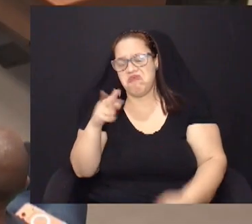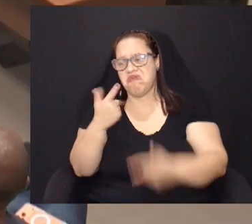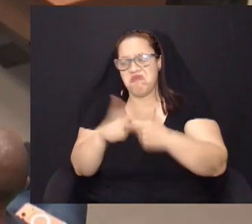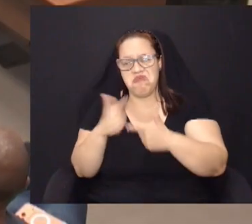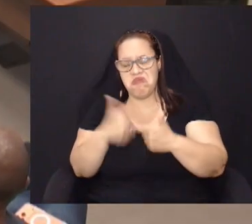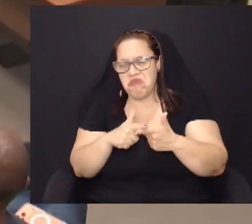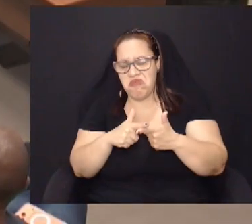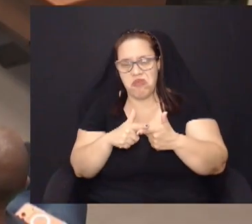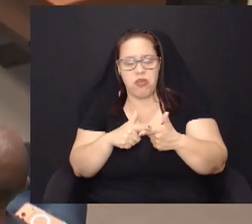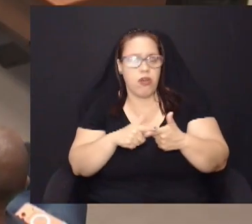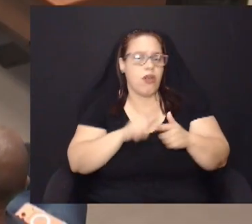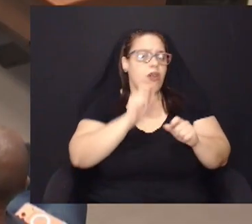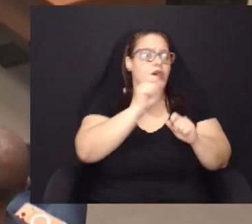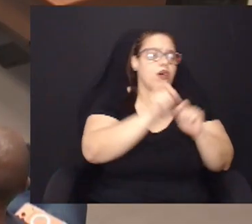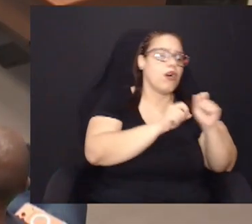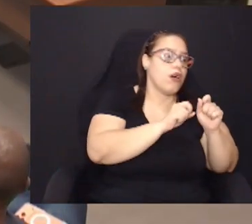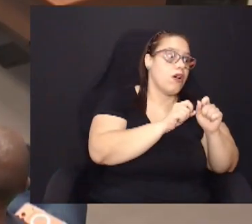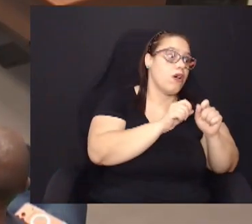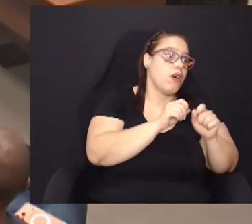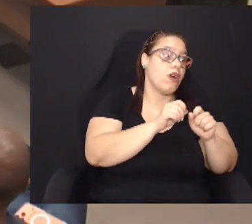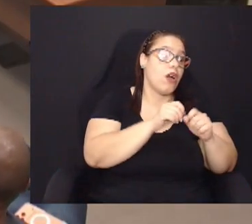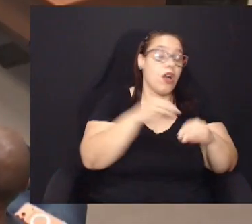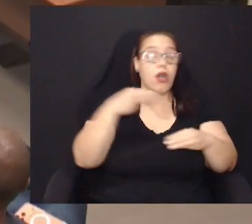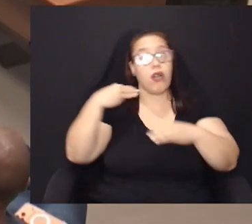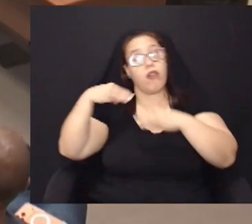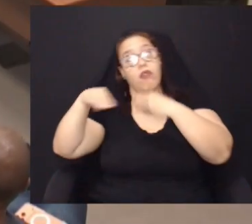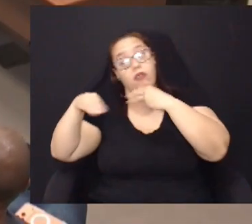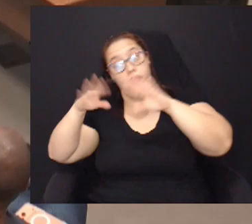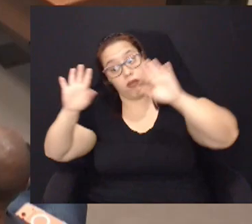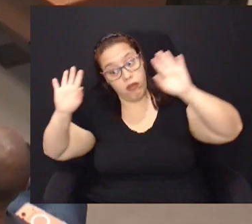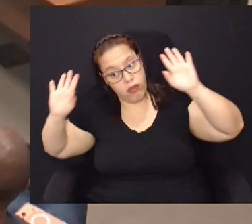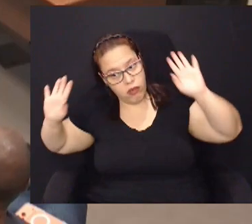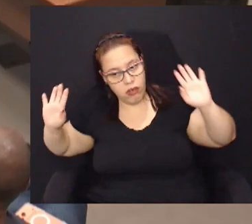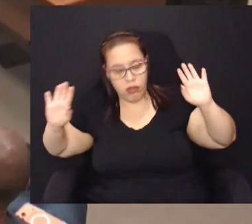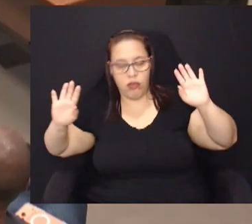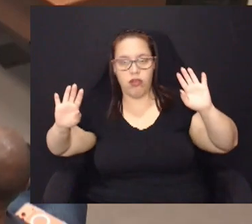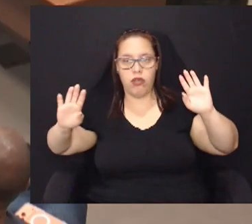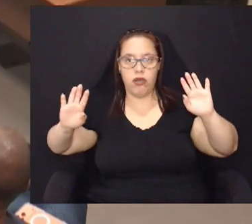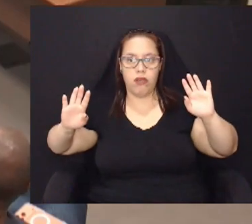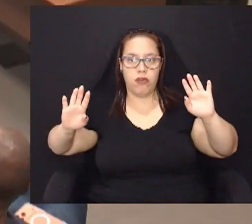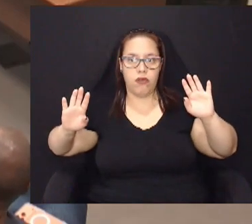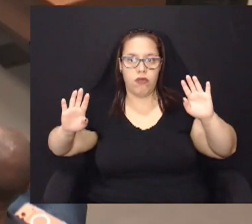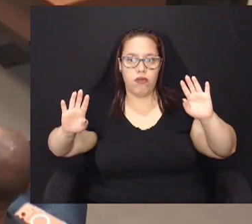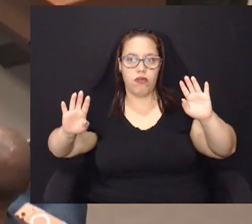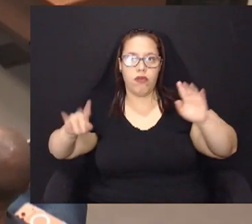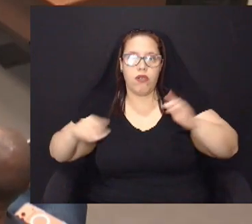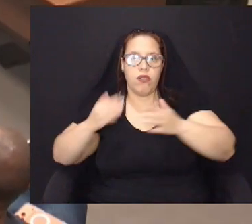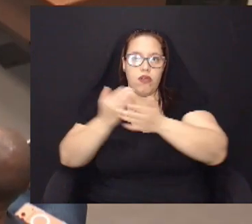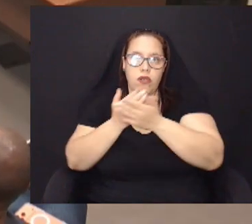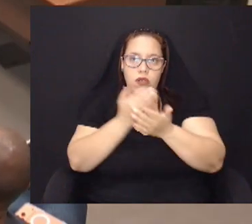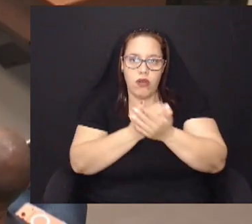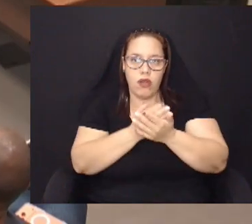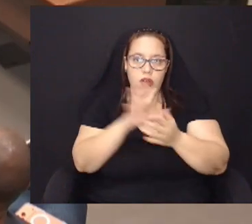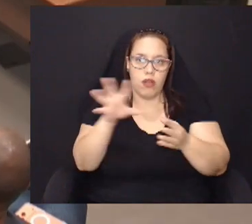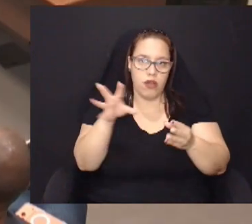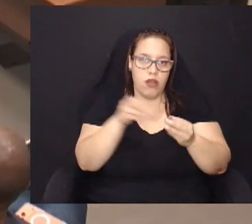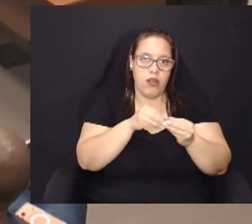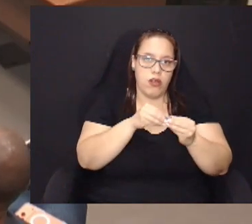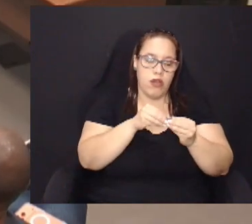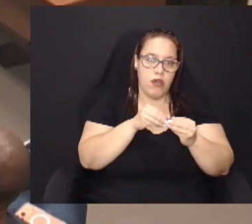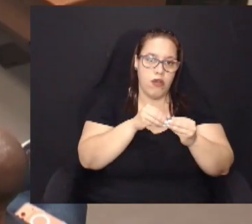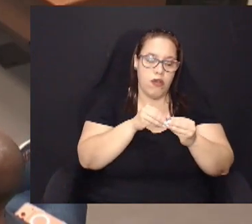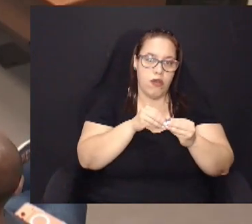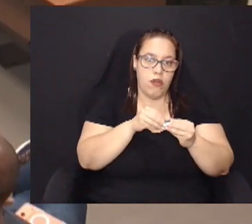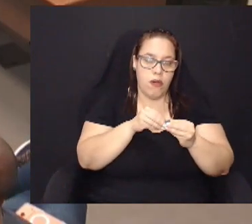de Agora, se você pôr música, aí tem um ponto e vírgula que nós vamos pesquisar. Pode complementar, Emanuel. Só fazer um